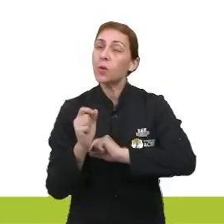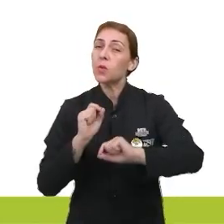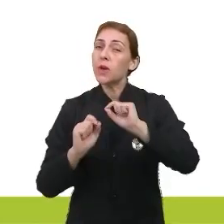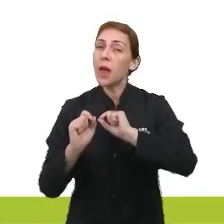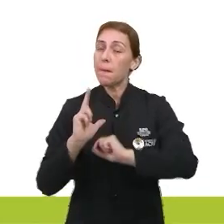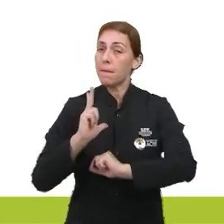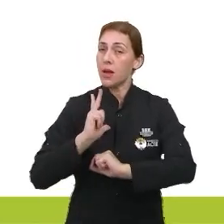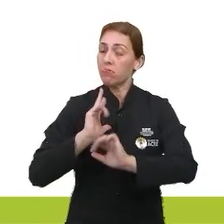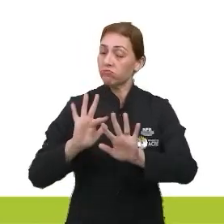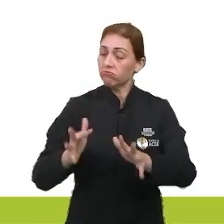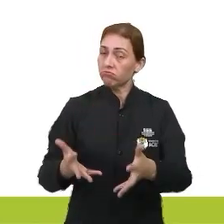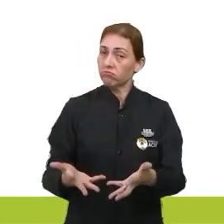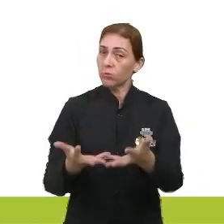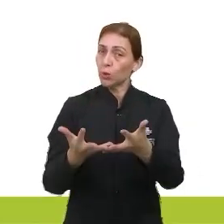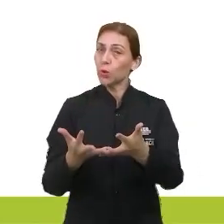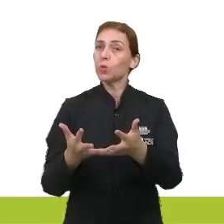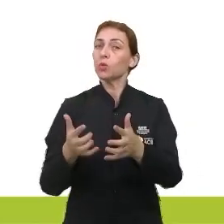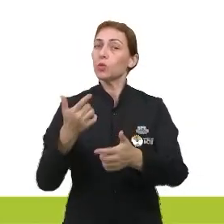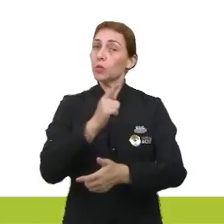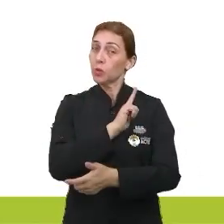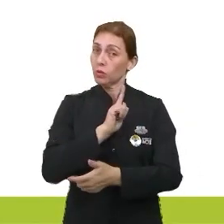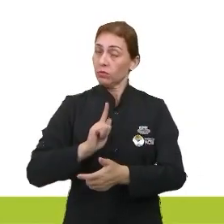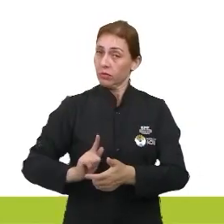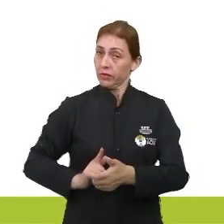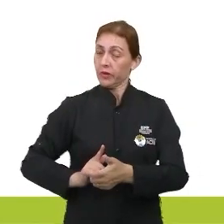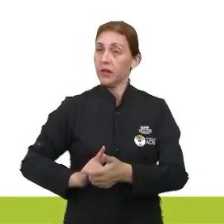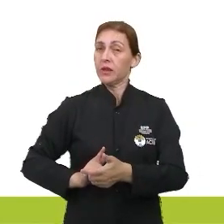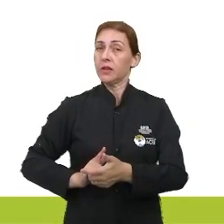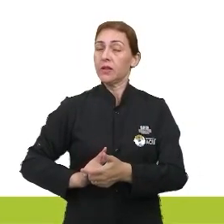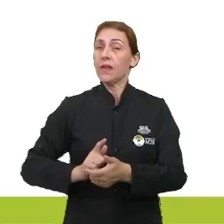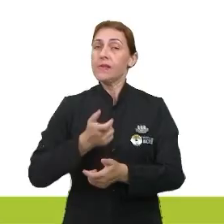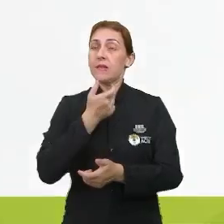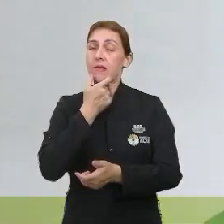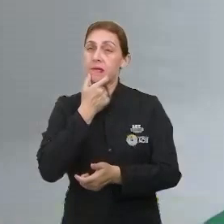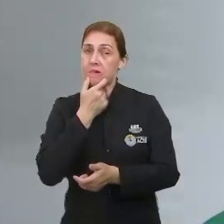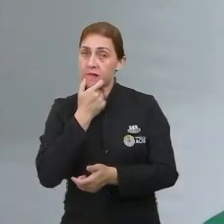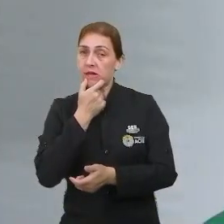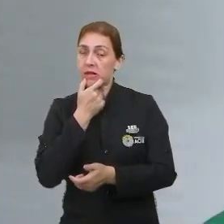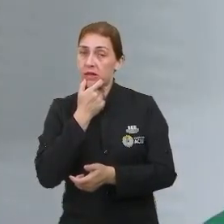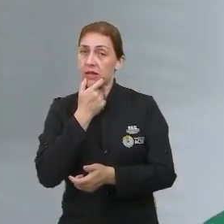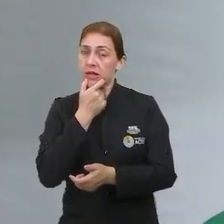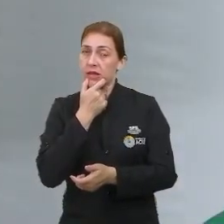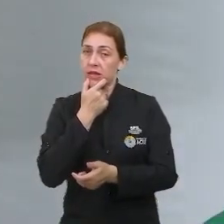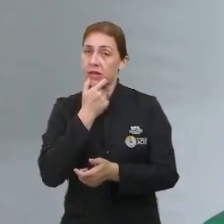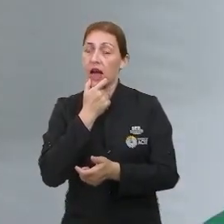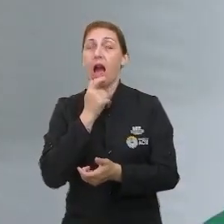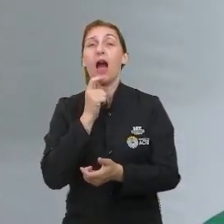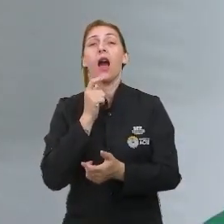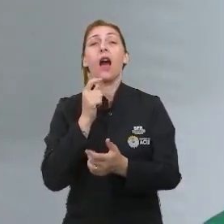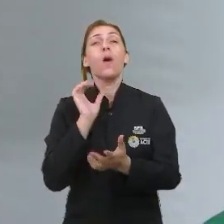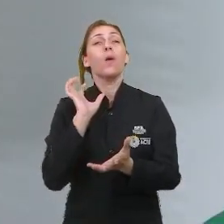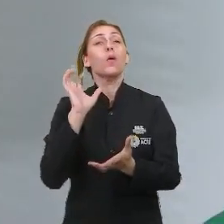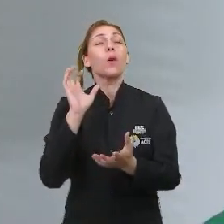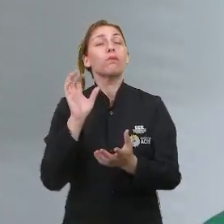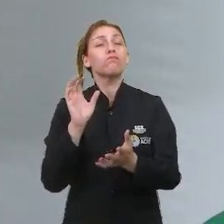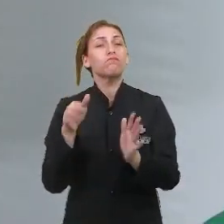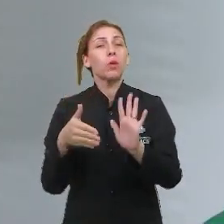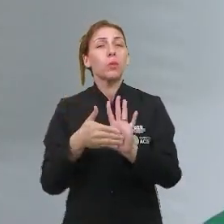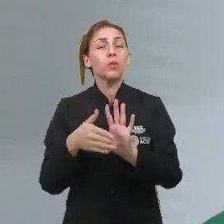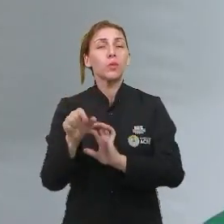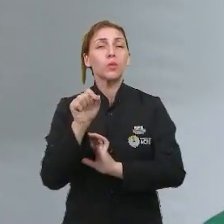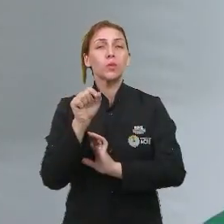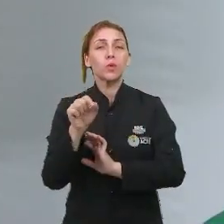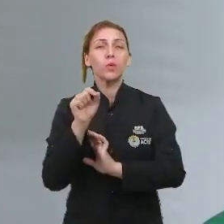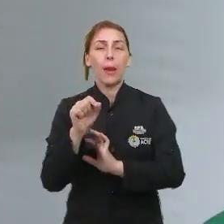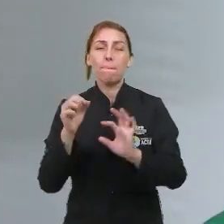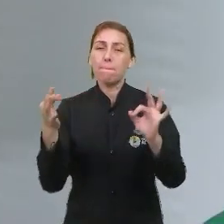incentivos por parte do governo. Então a Inglaterra, pessoal, a Grã-Bretanha, o Reino Unido, ele proporciona esse